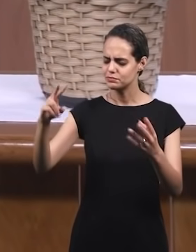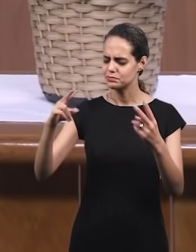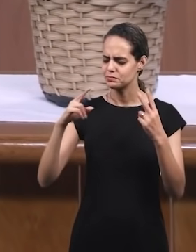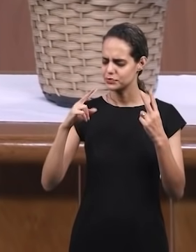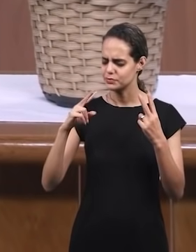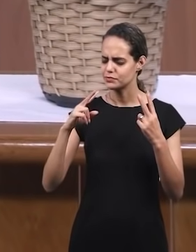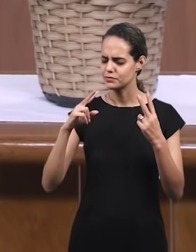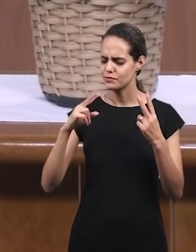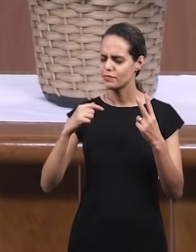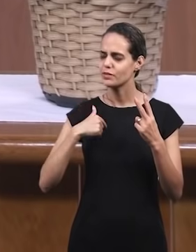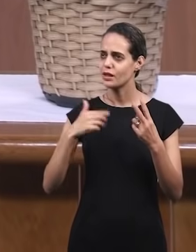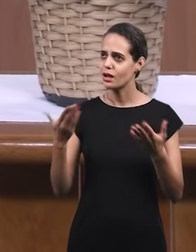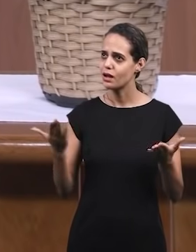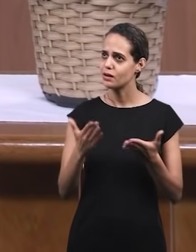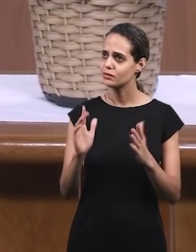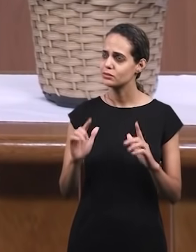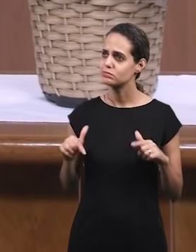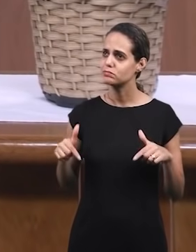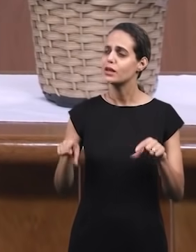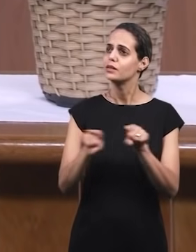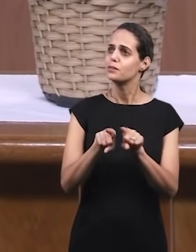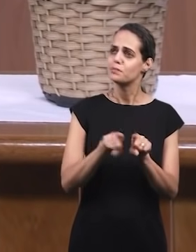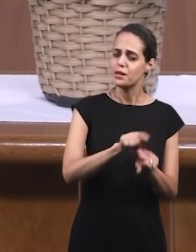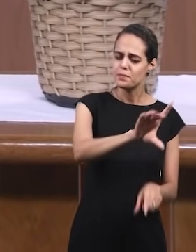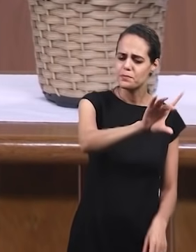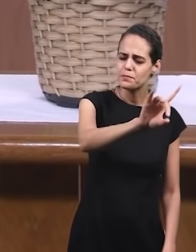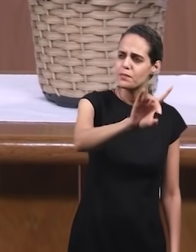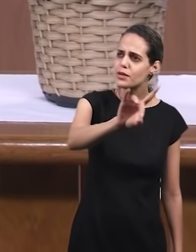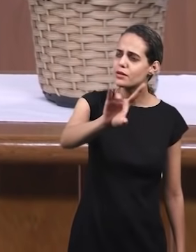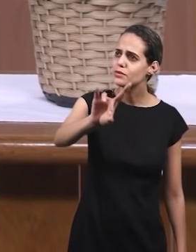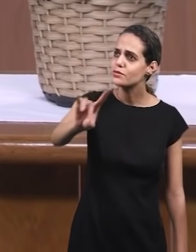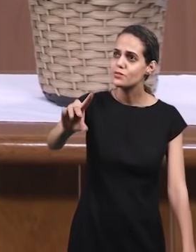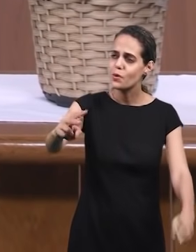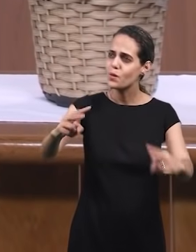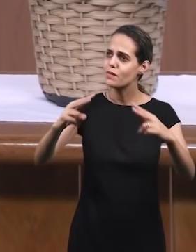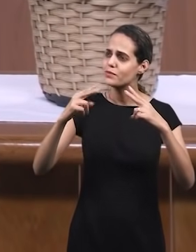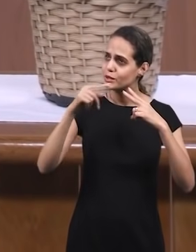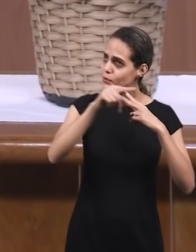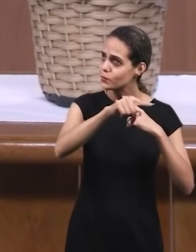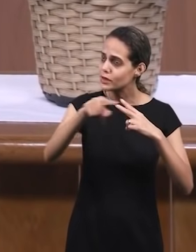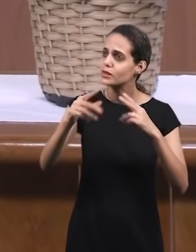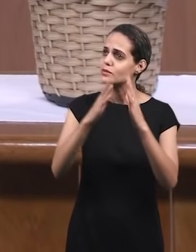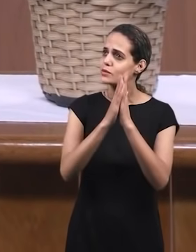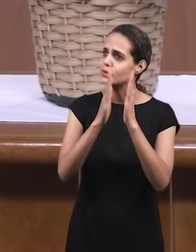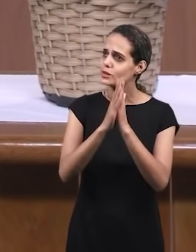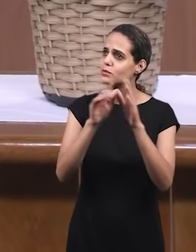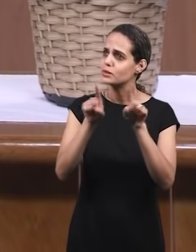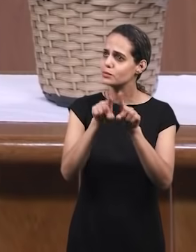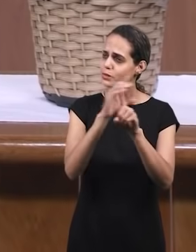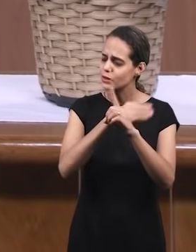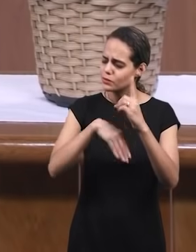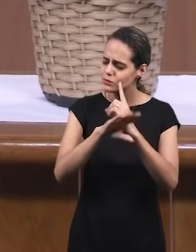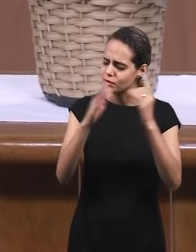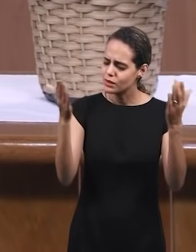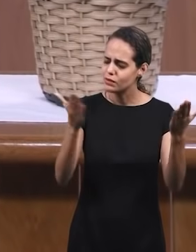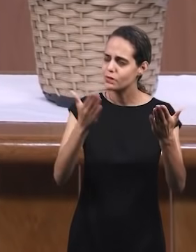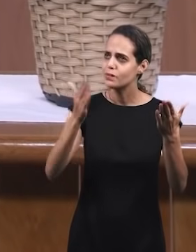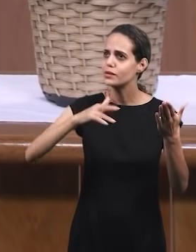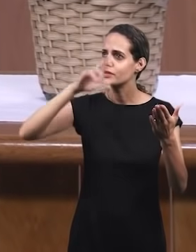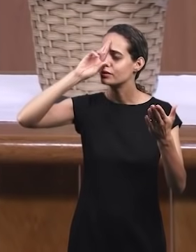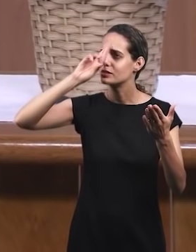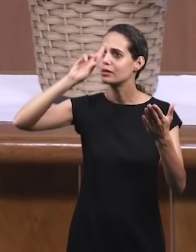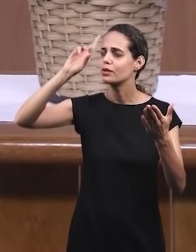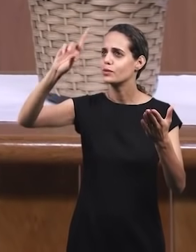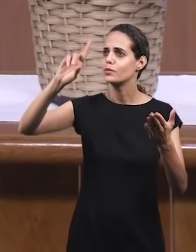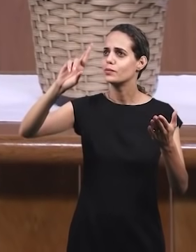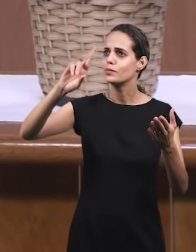que faço agora, na oração que cada um daqueles que está assistindo, participando desse culto está fazendo,